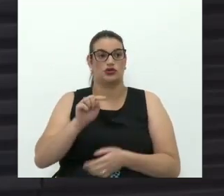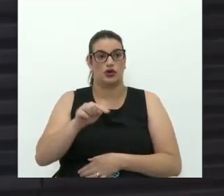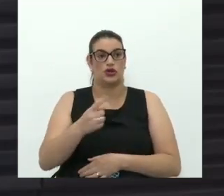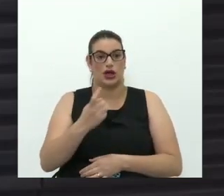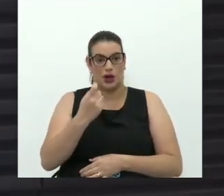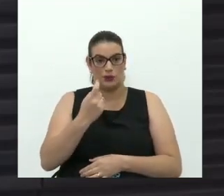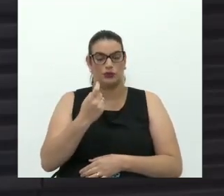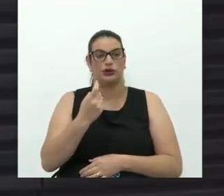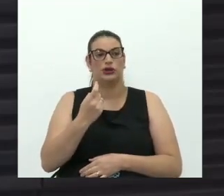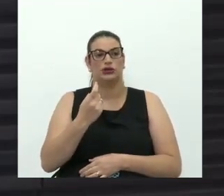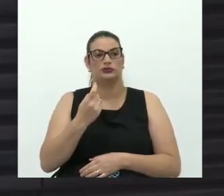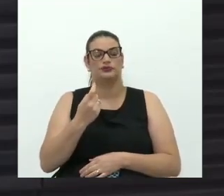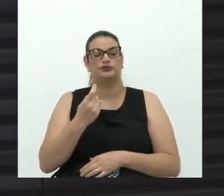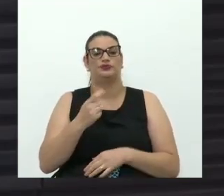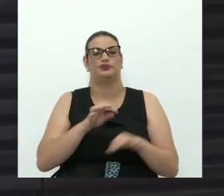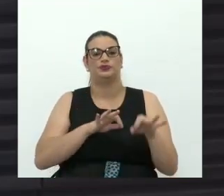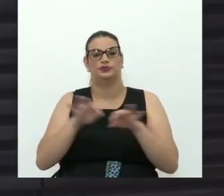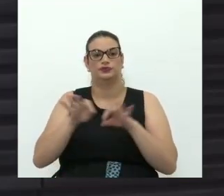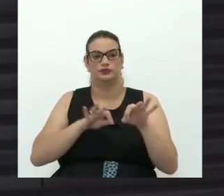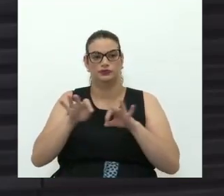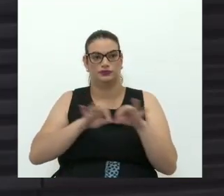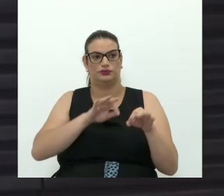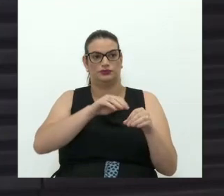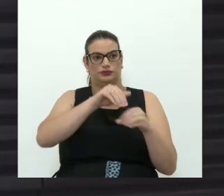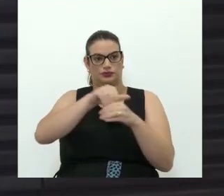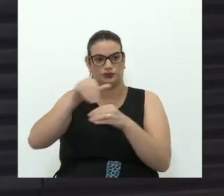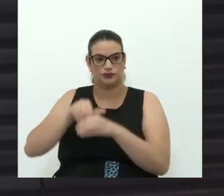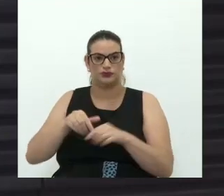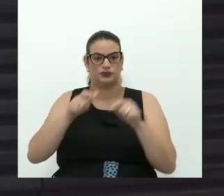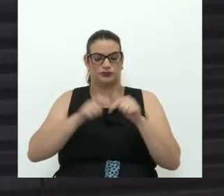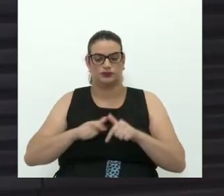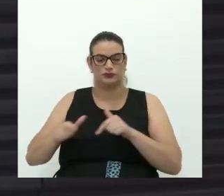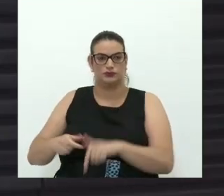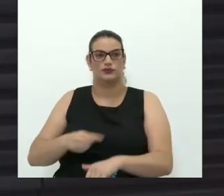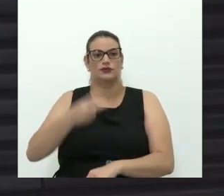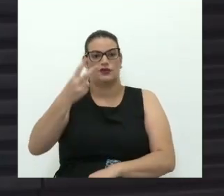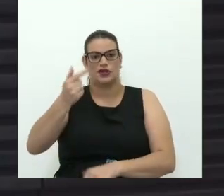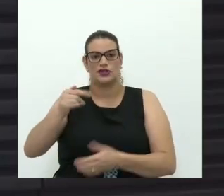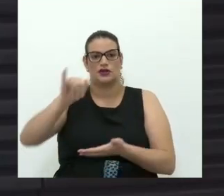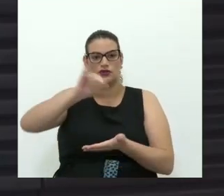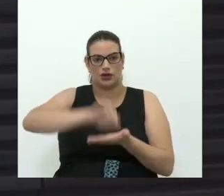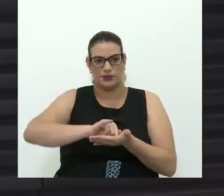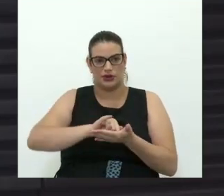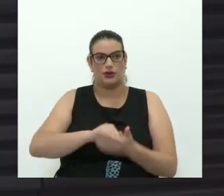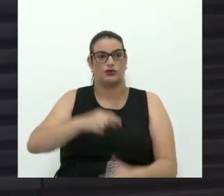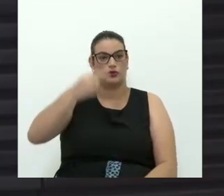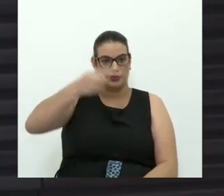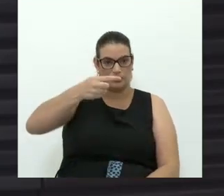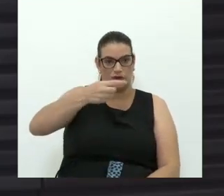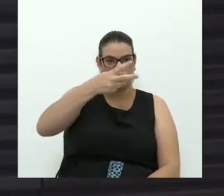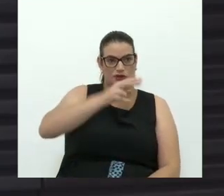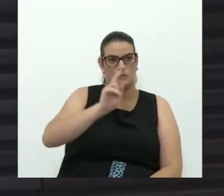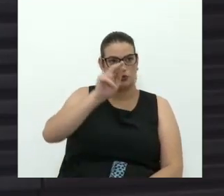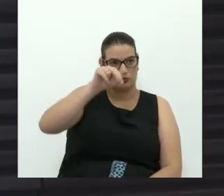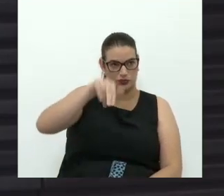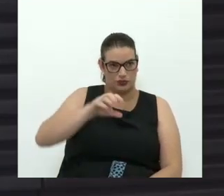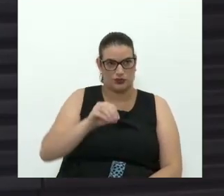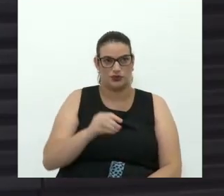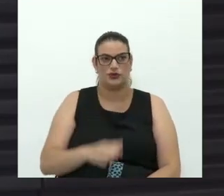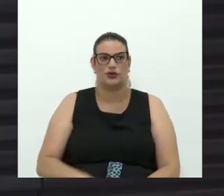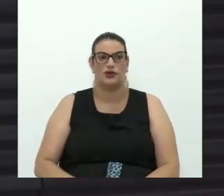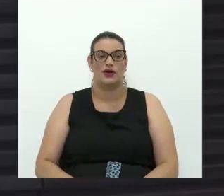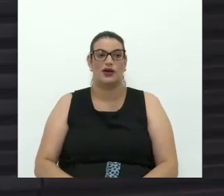a verificar o preparo das urnas nas 27 capitais primeiro e segundo turno eu tava acabada no final das